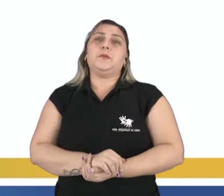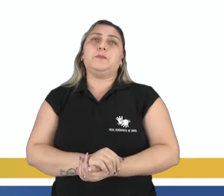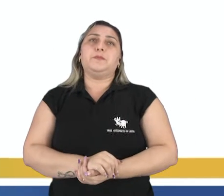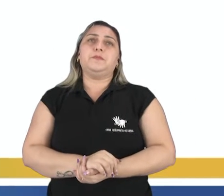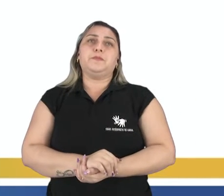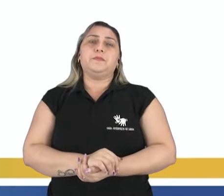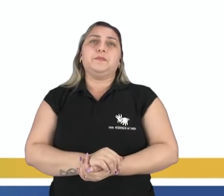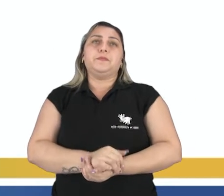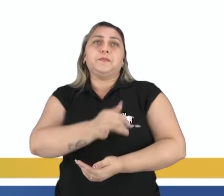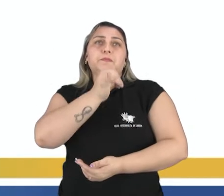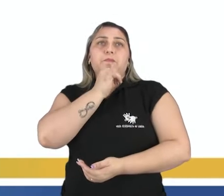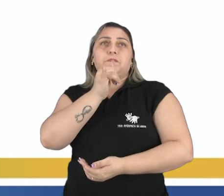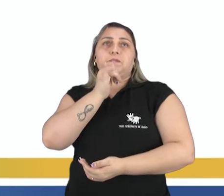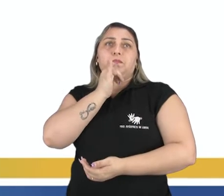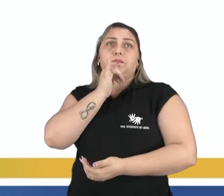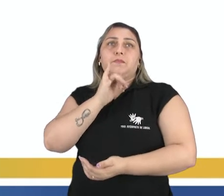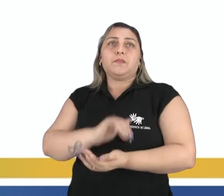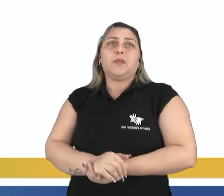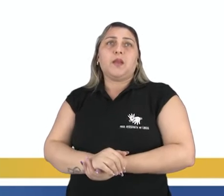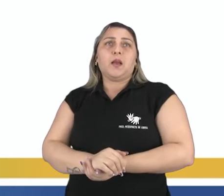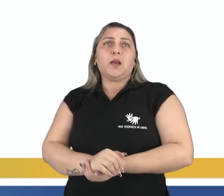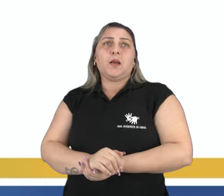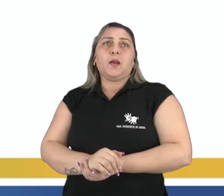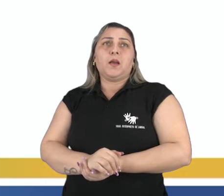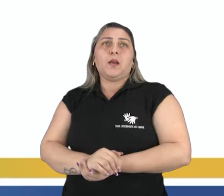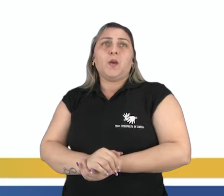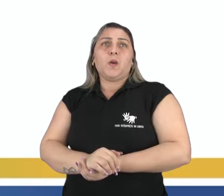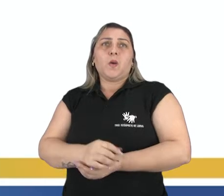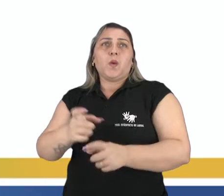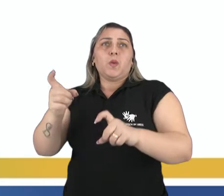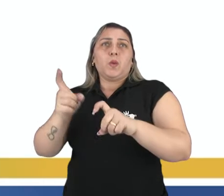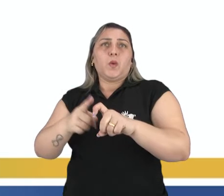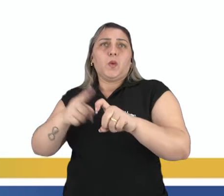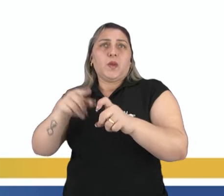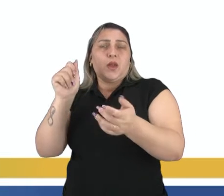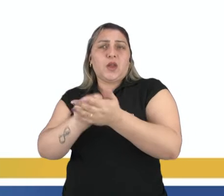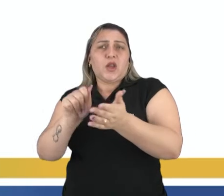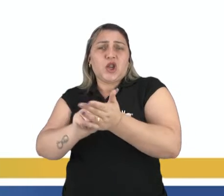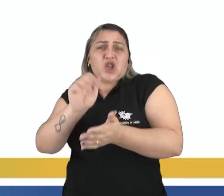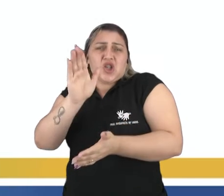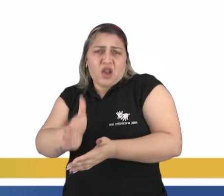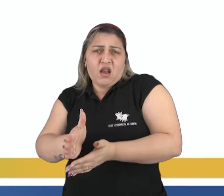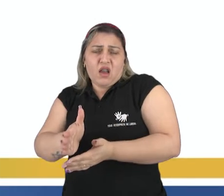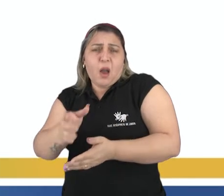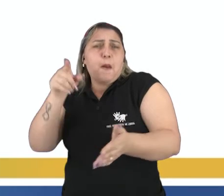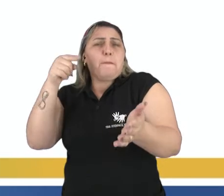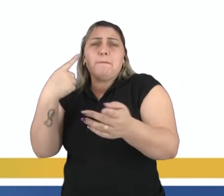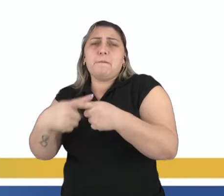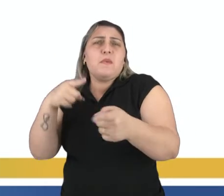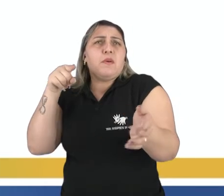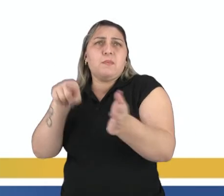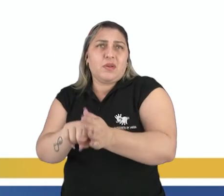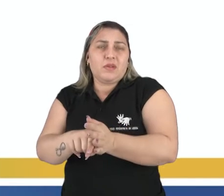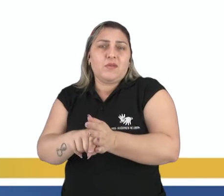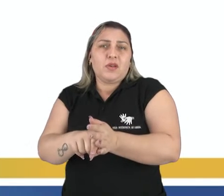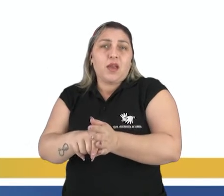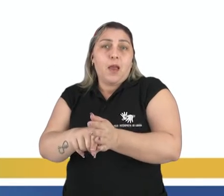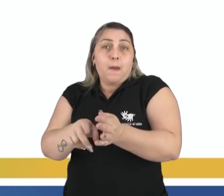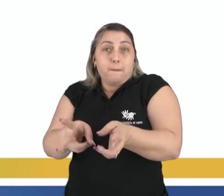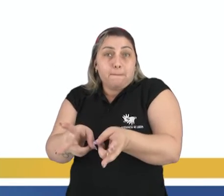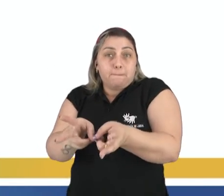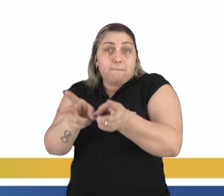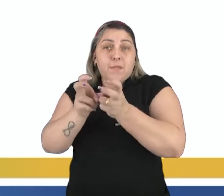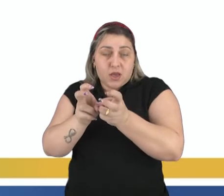travessão, tá? Por exemplo, ó, ali temos um diálogo. O doutor Cicrano já escreveu alguma coisa? Por que perguntas? Então, você